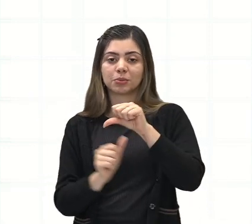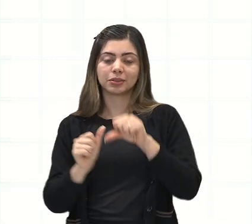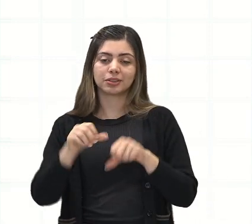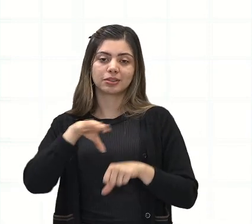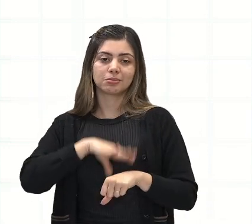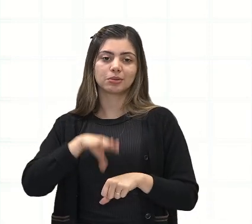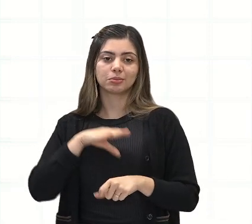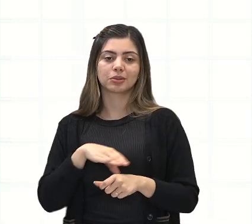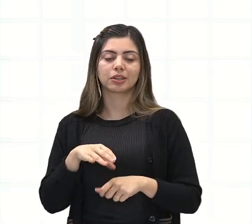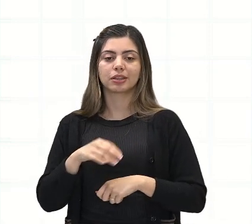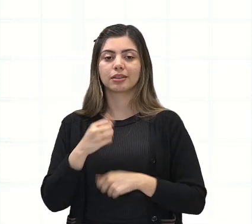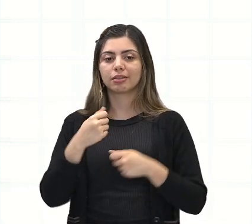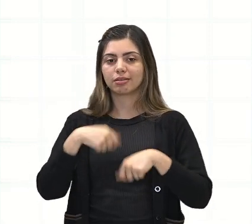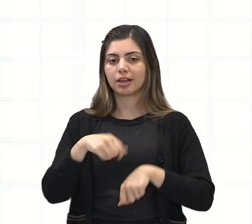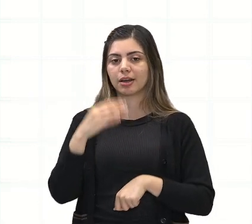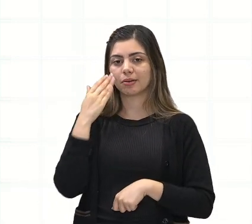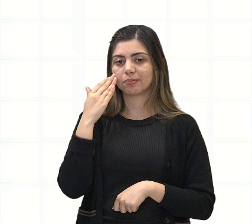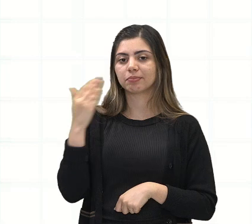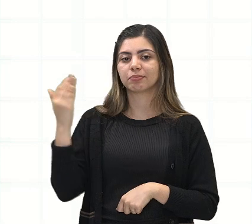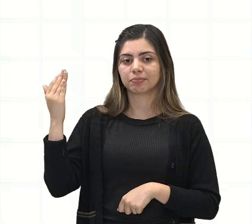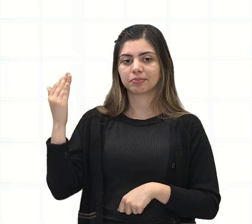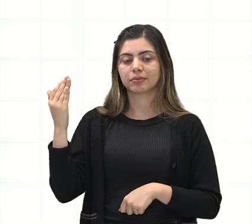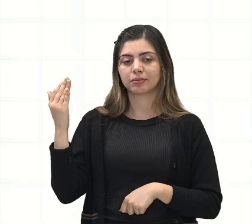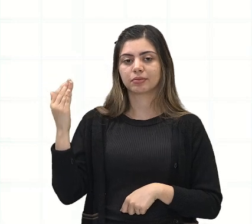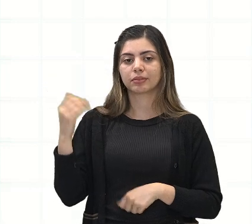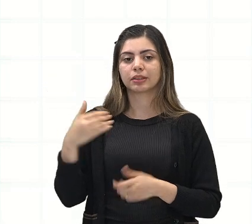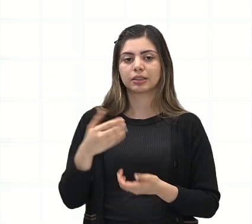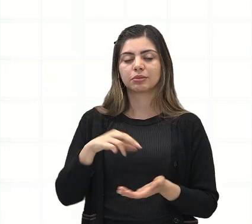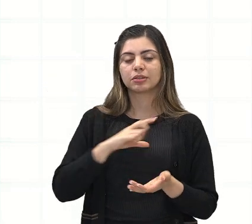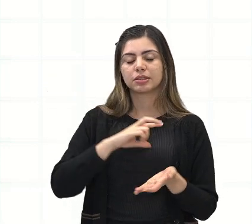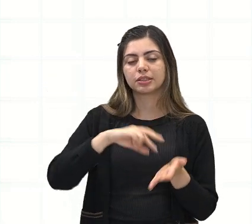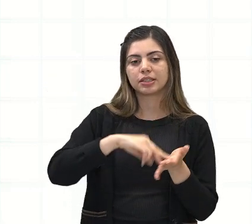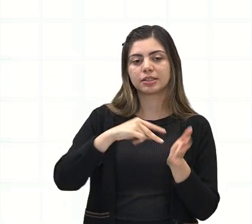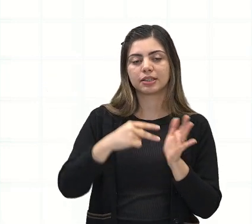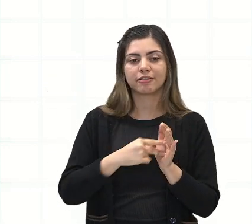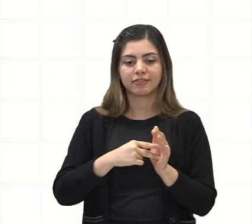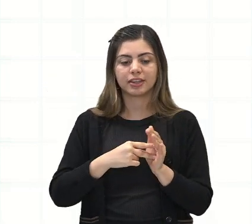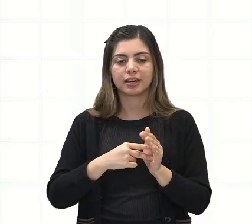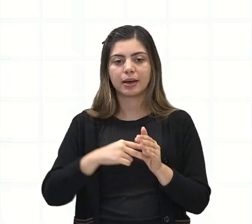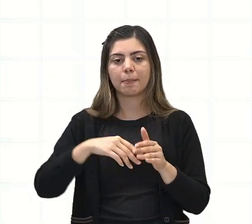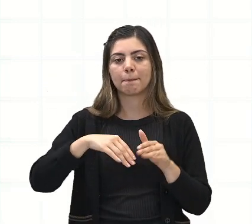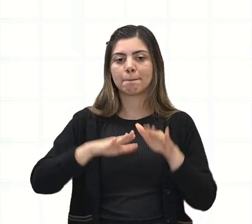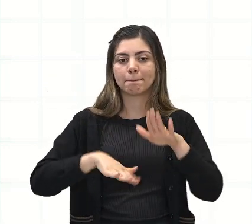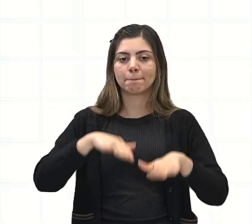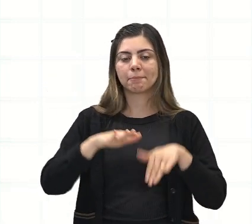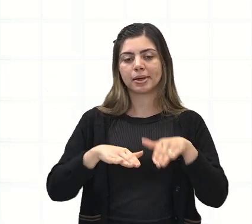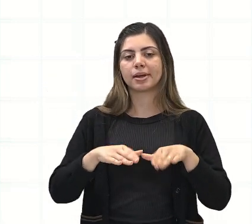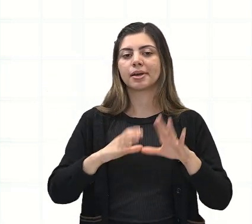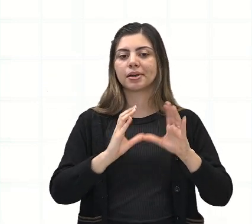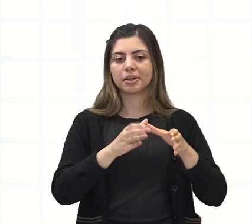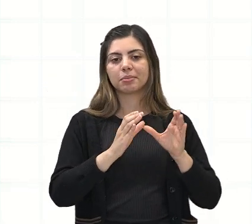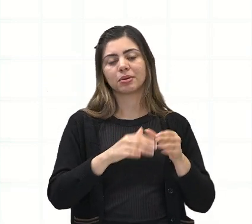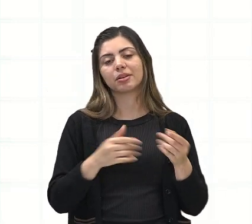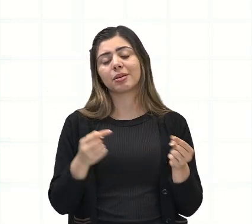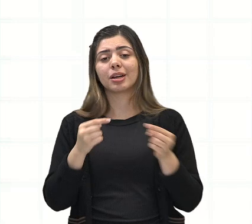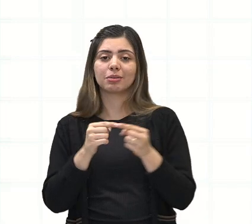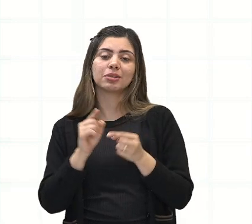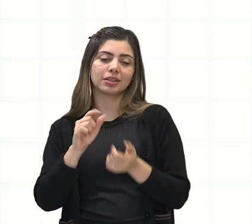adequar à pronúncia. Futebol seria pé e bola, faz todo sentido com o que é o